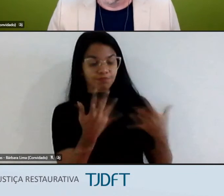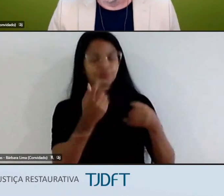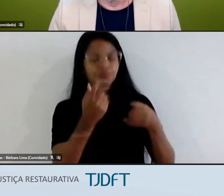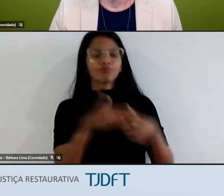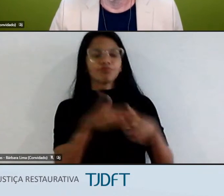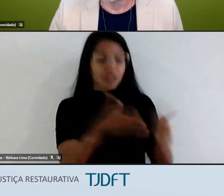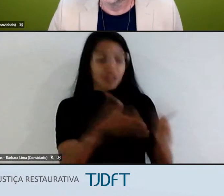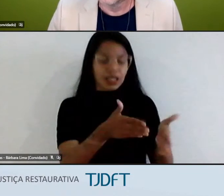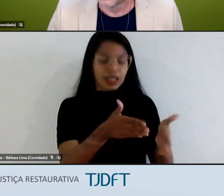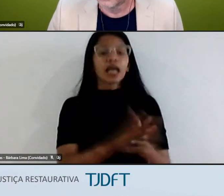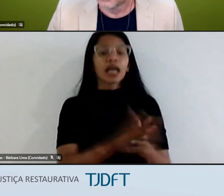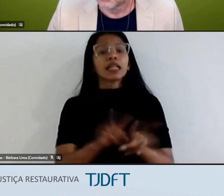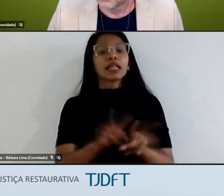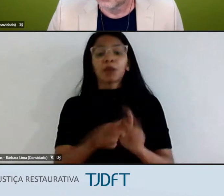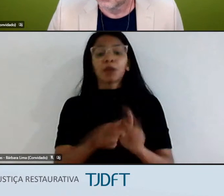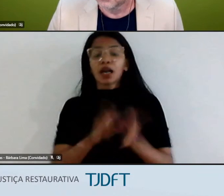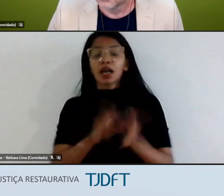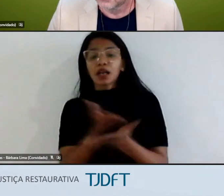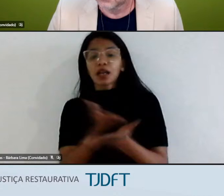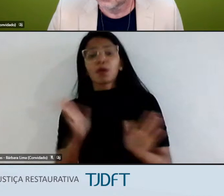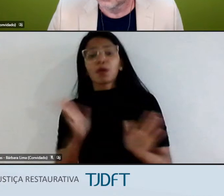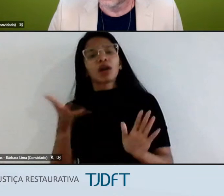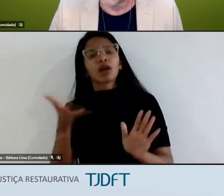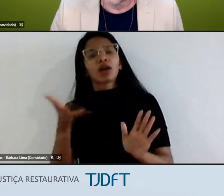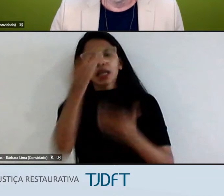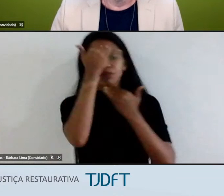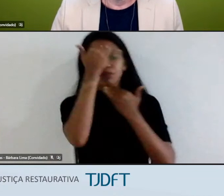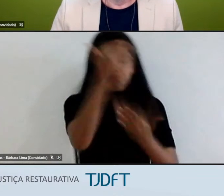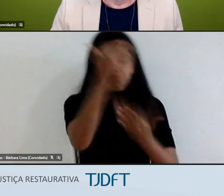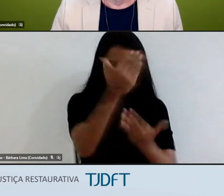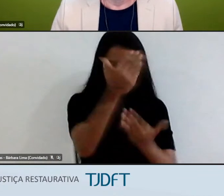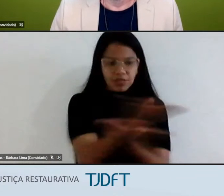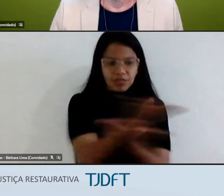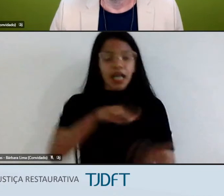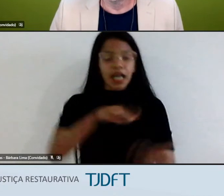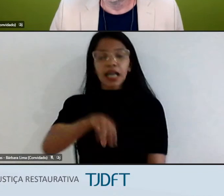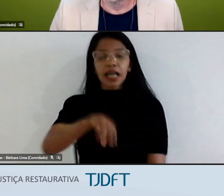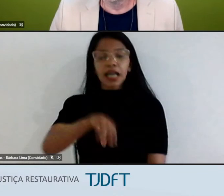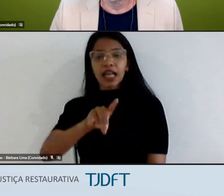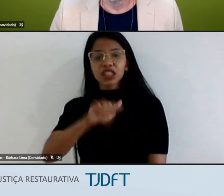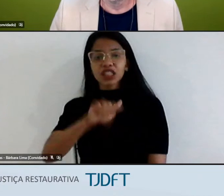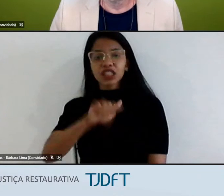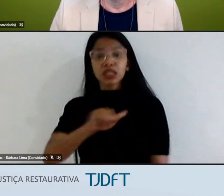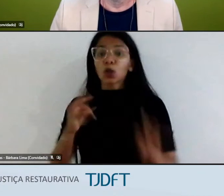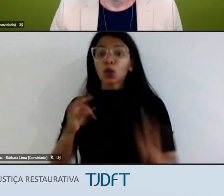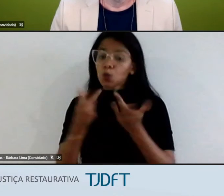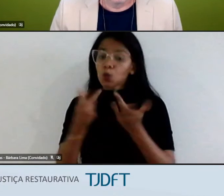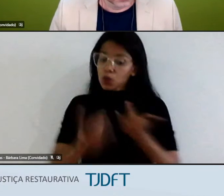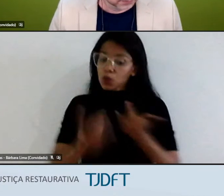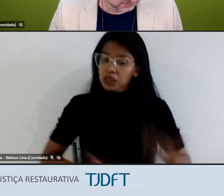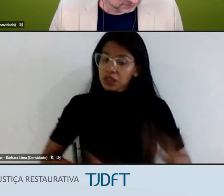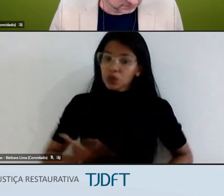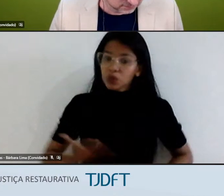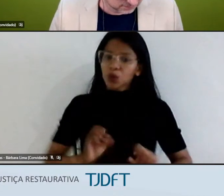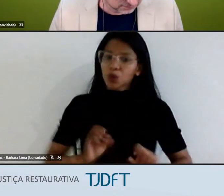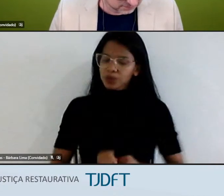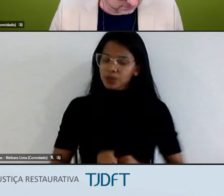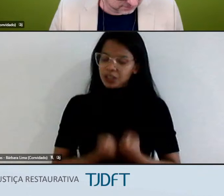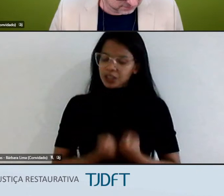findar, de agradecer publicamente a Nadine e a todos os servidores pelos esforços